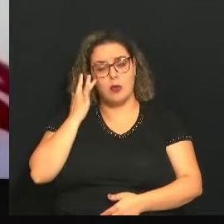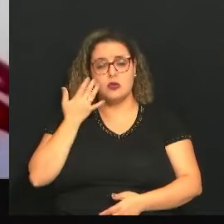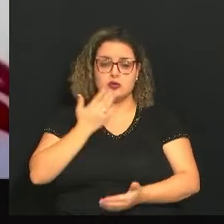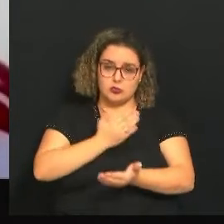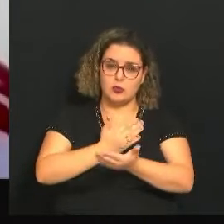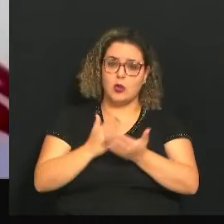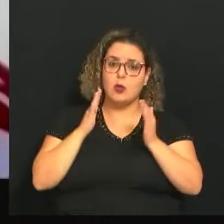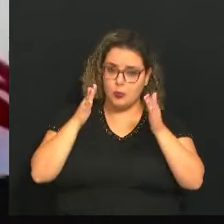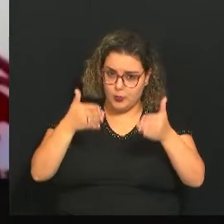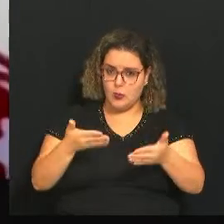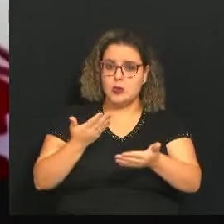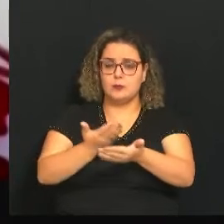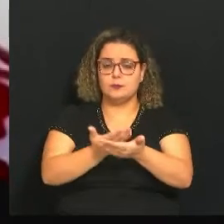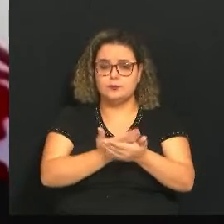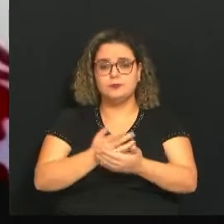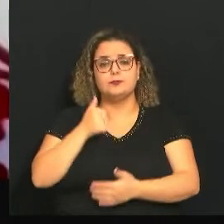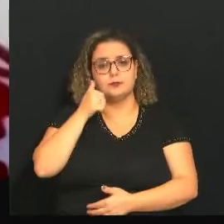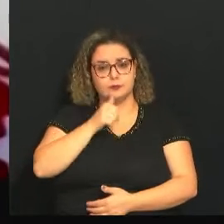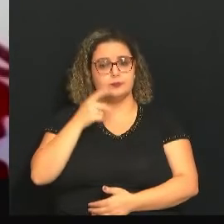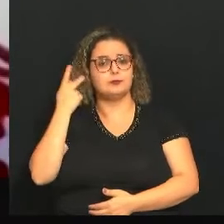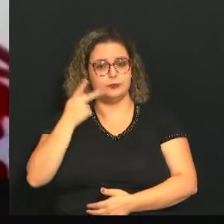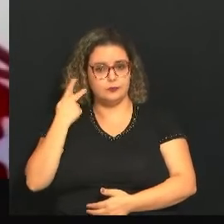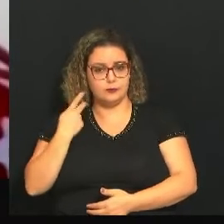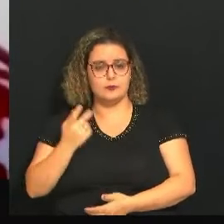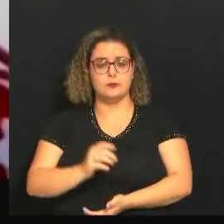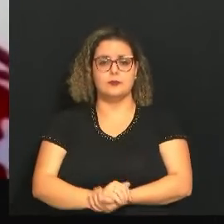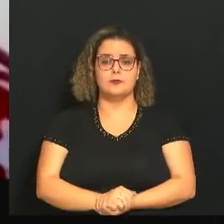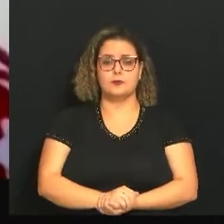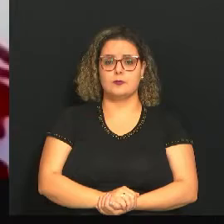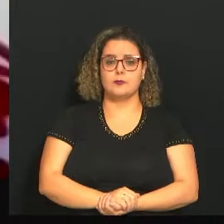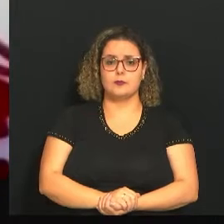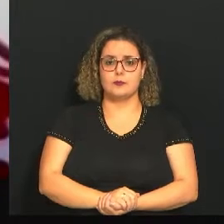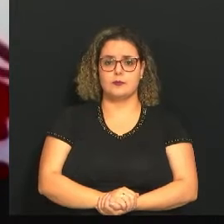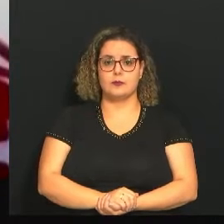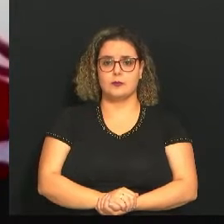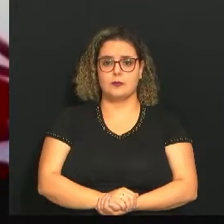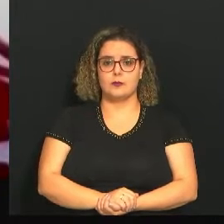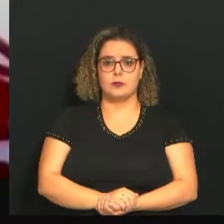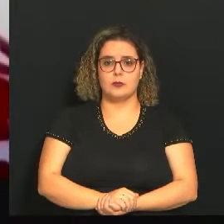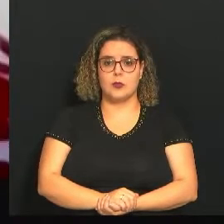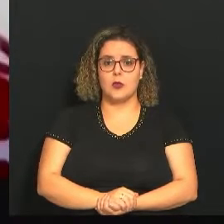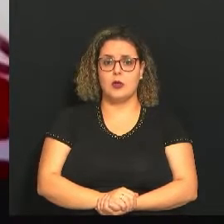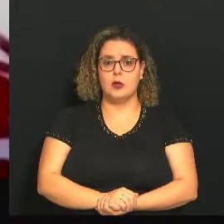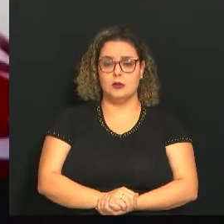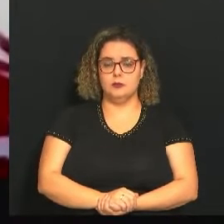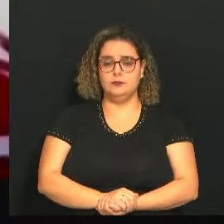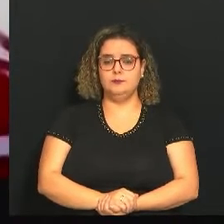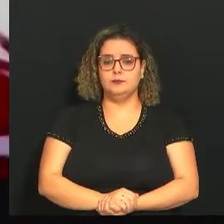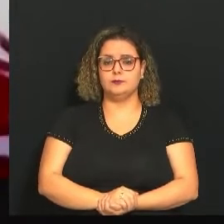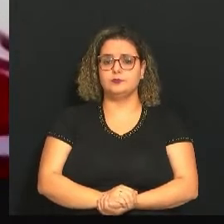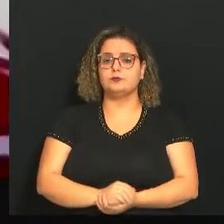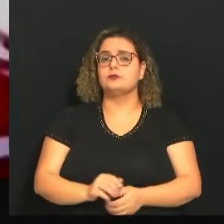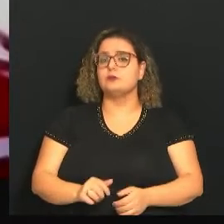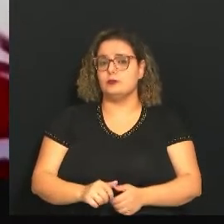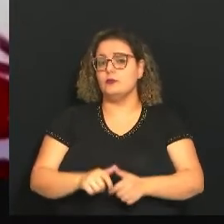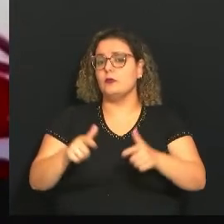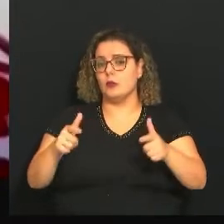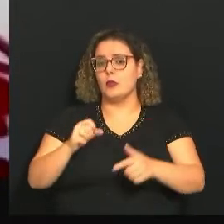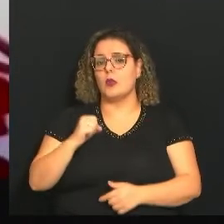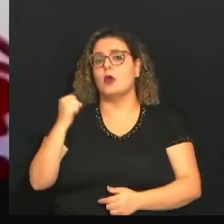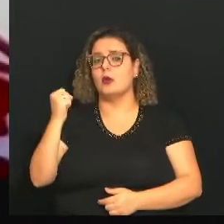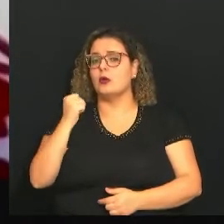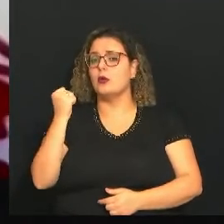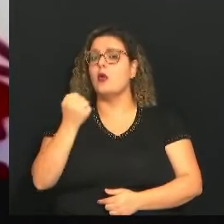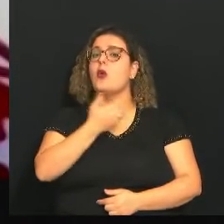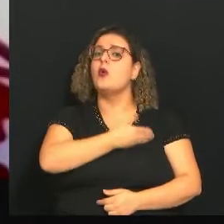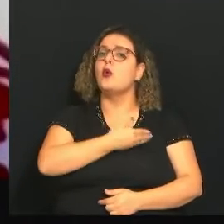desse estudo, vereadora. Então, eu penso que o mais grave nisso tudo, nesse momento, é que a gente vê governos que